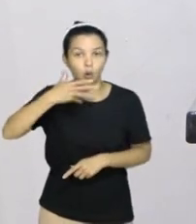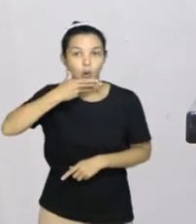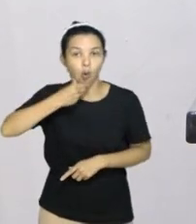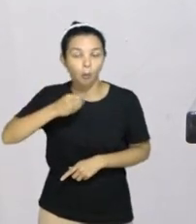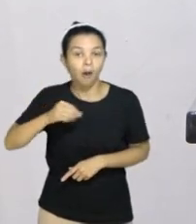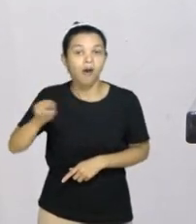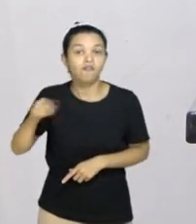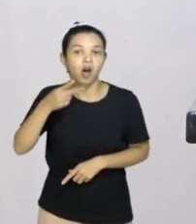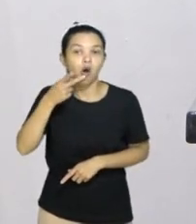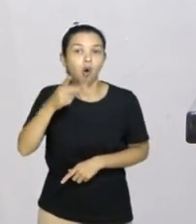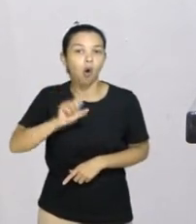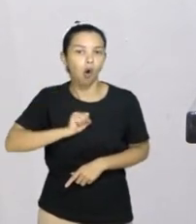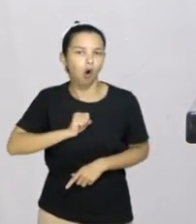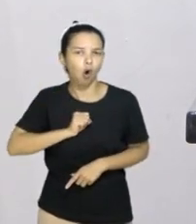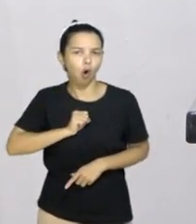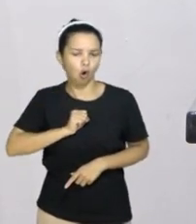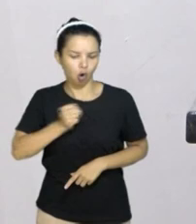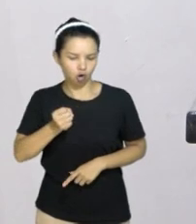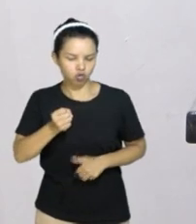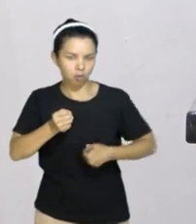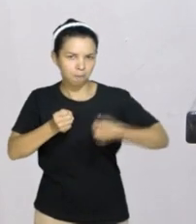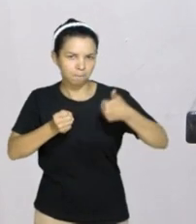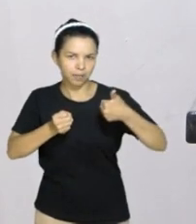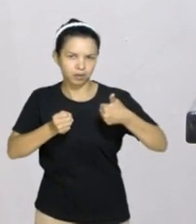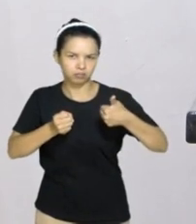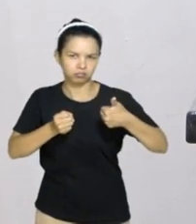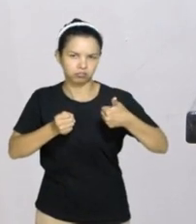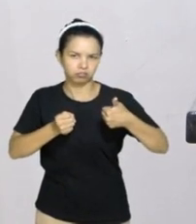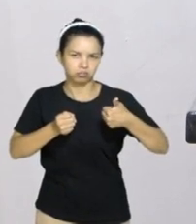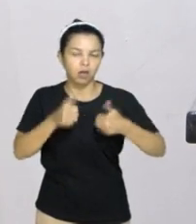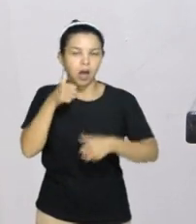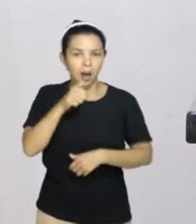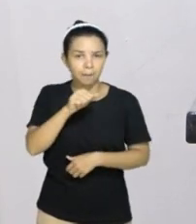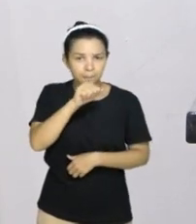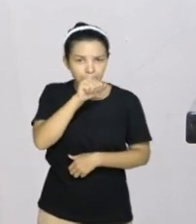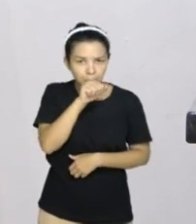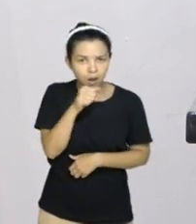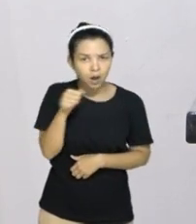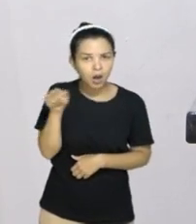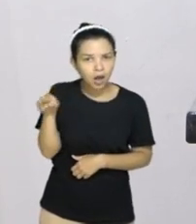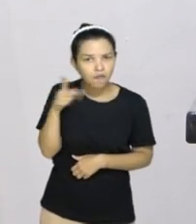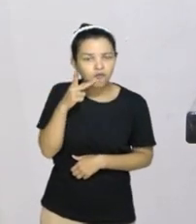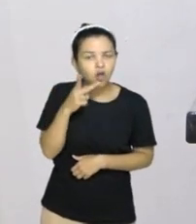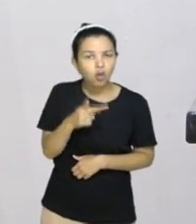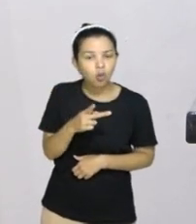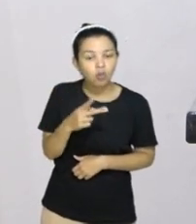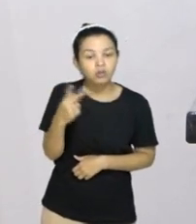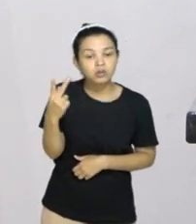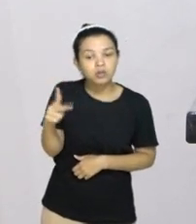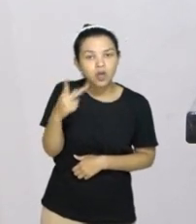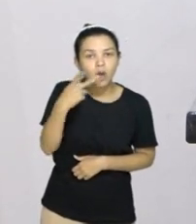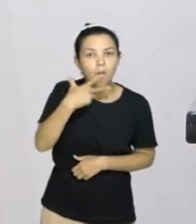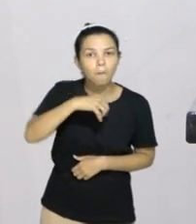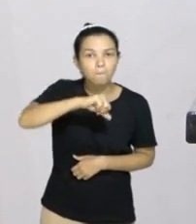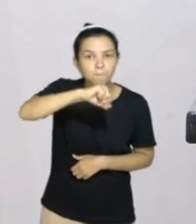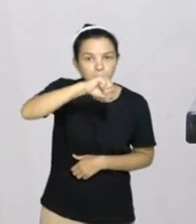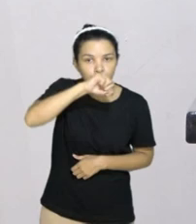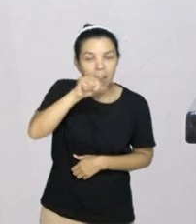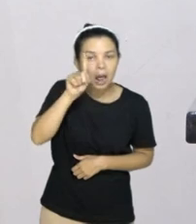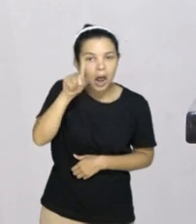bem uma mãe que cria sozinha sua filha disse seu pai é um mendigo ou você não tem pai